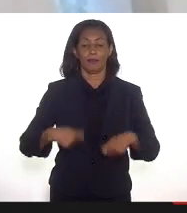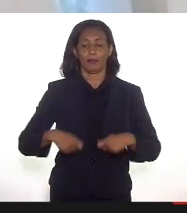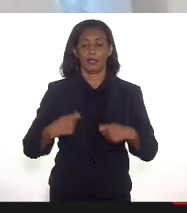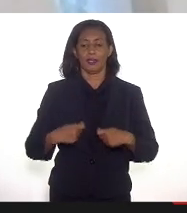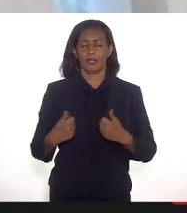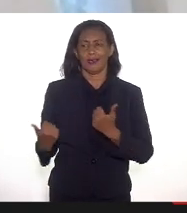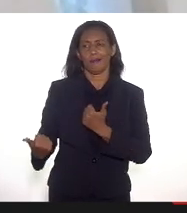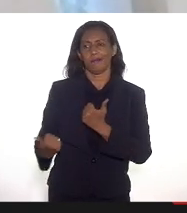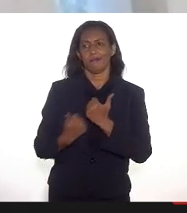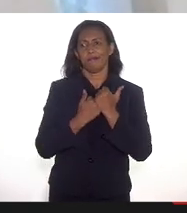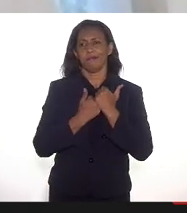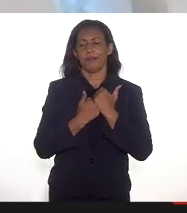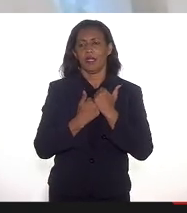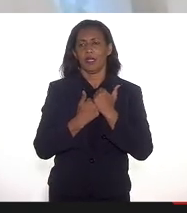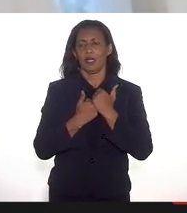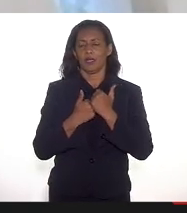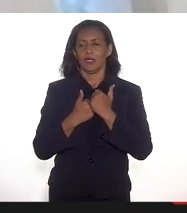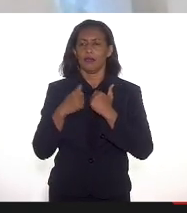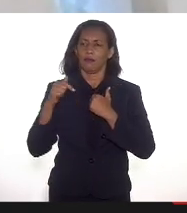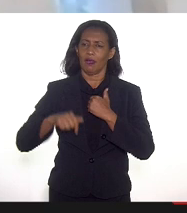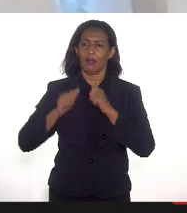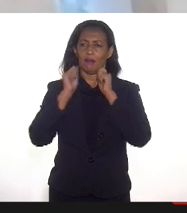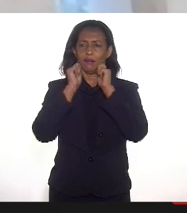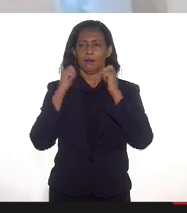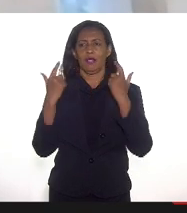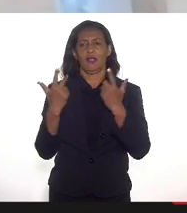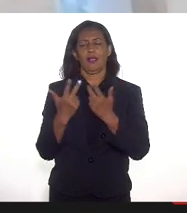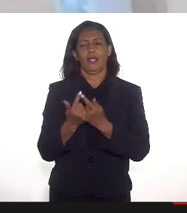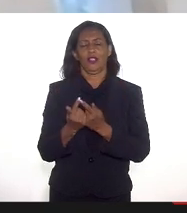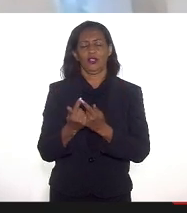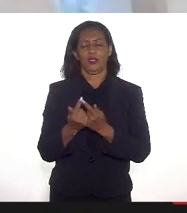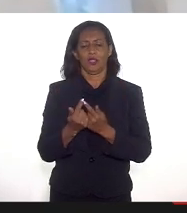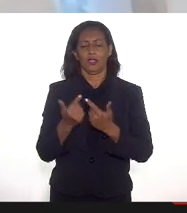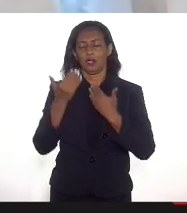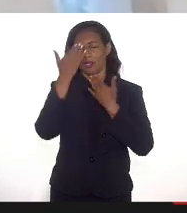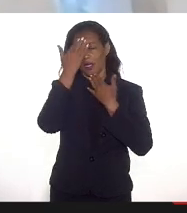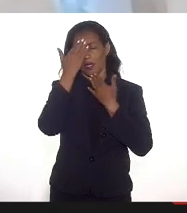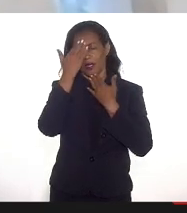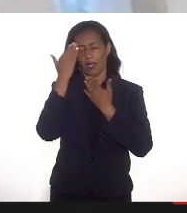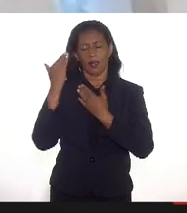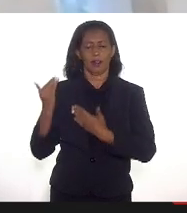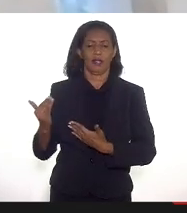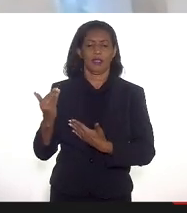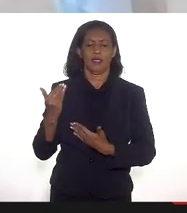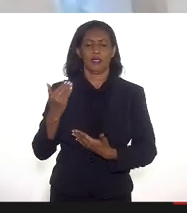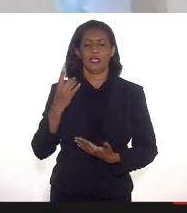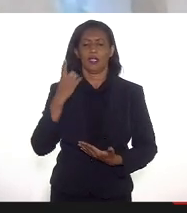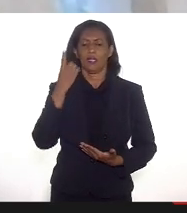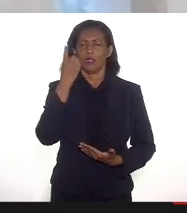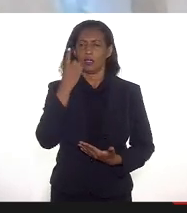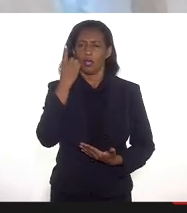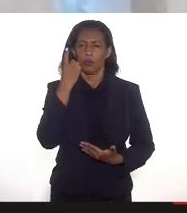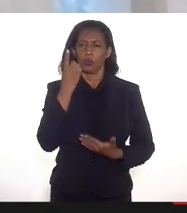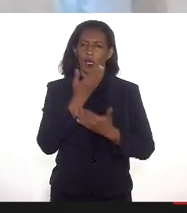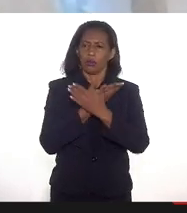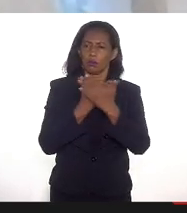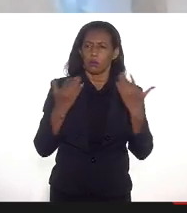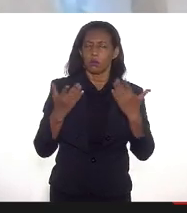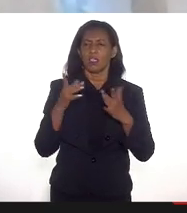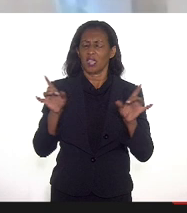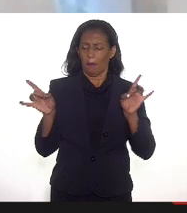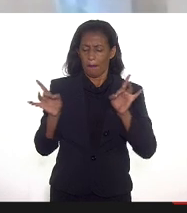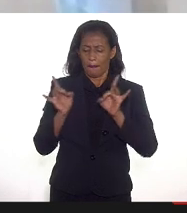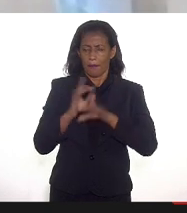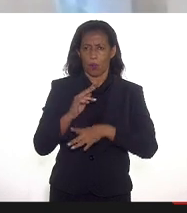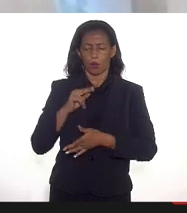do apoio da nossa Assembleia. Então, quero agradecer de pronto ao deputado Flávio Serafini, deputado Valdeque, de se colocar à